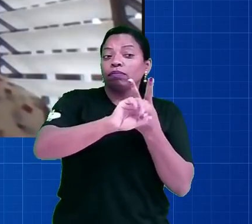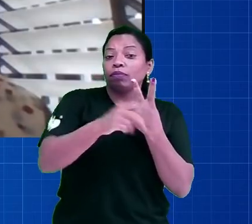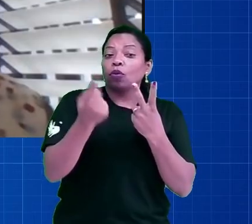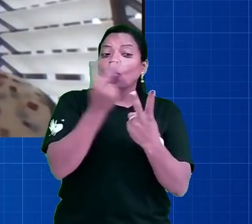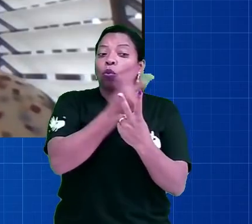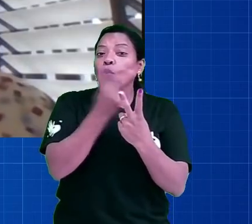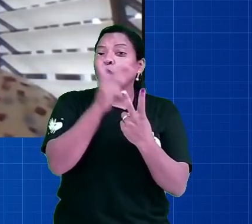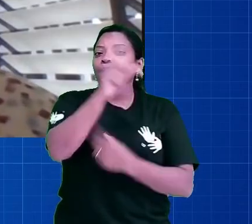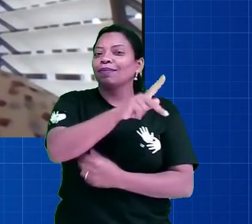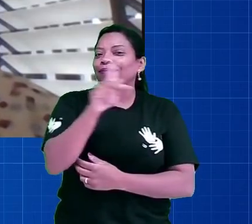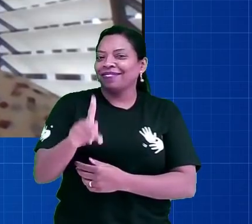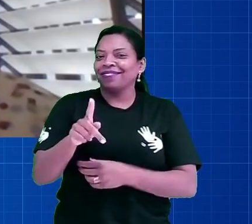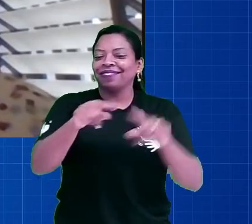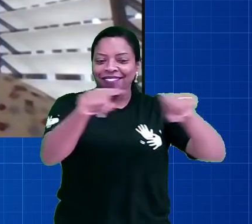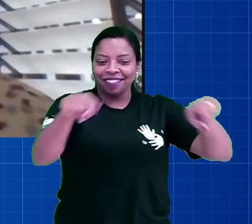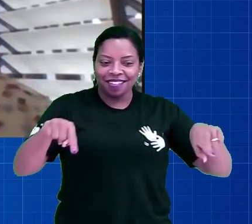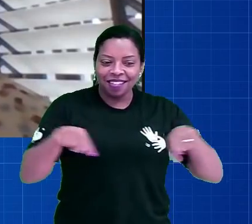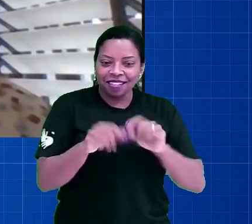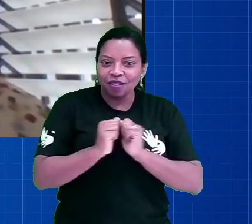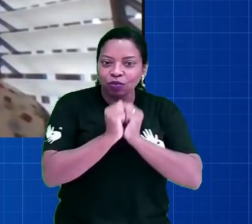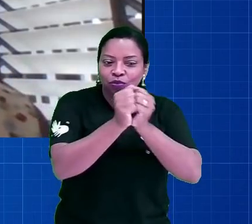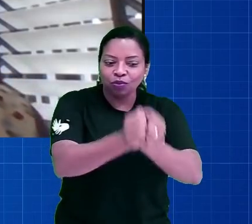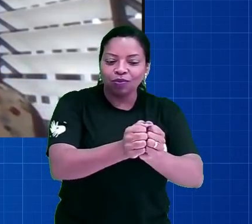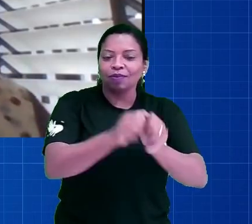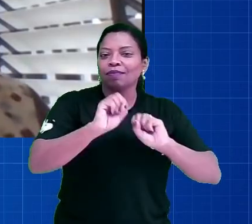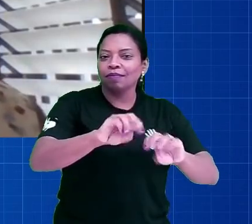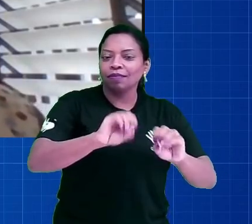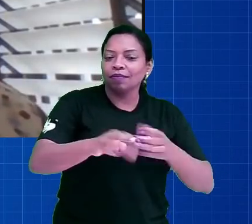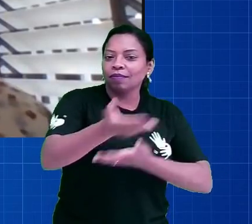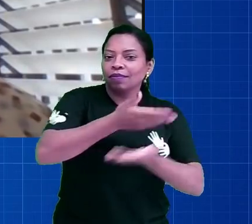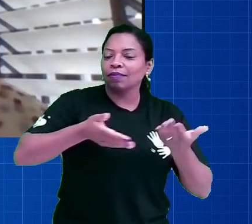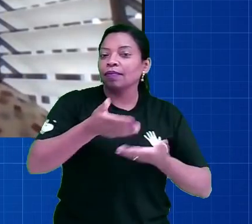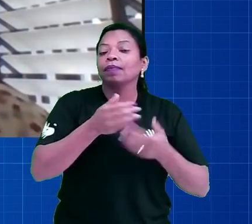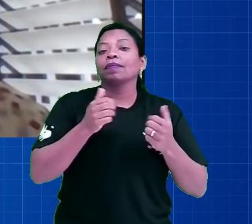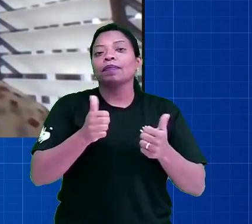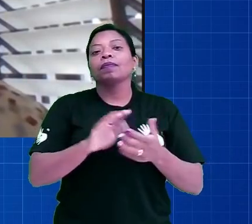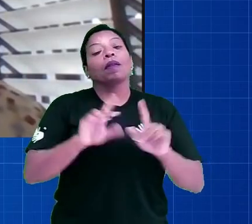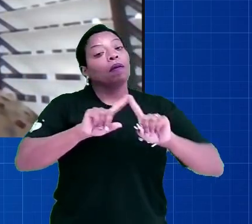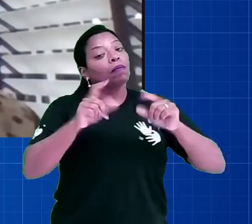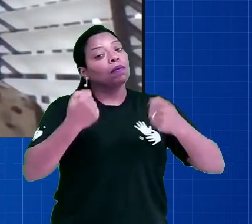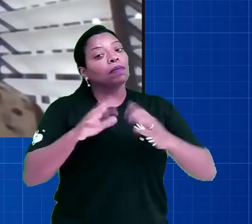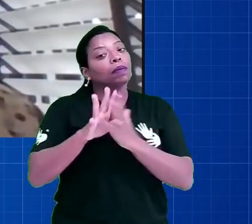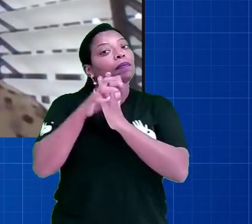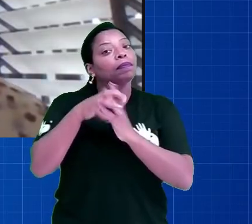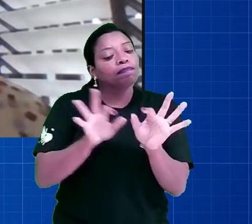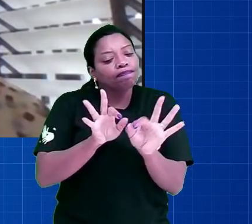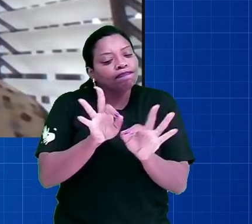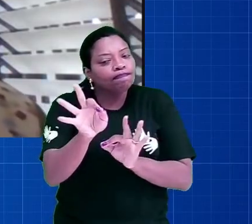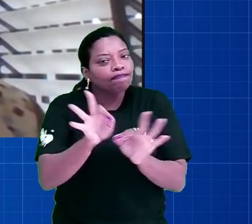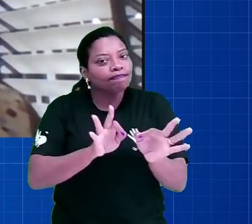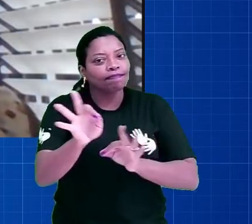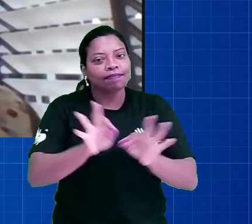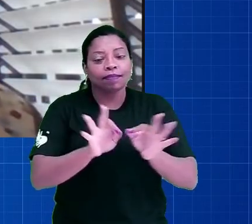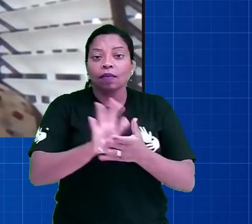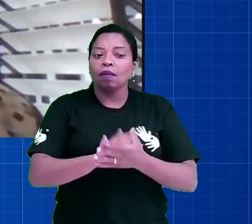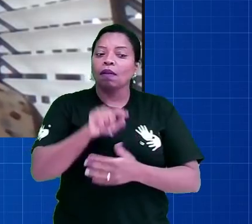tem várias situações importantes com relação a esse aspecto. Bom, tudo isso é planejamento. O aluno percebe o